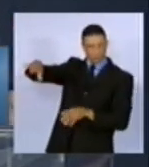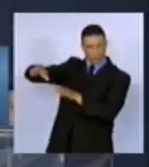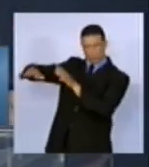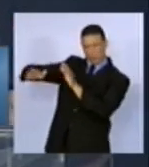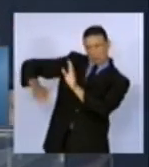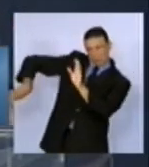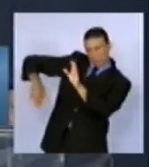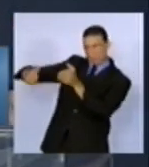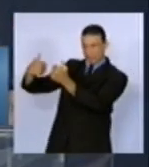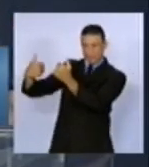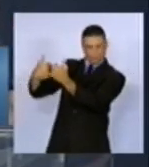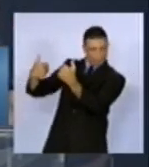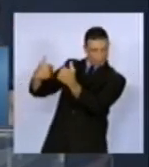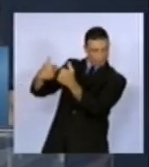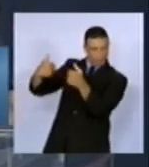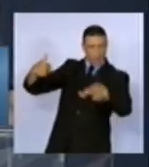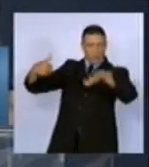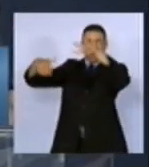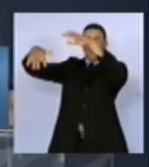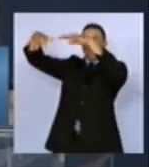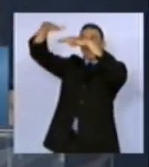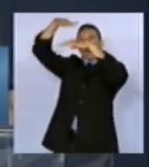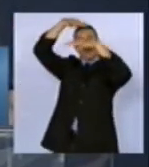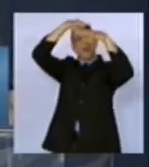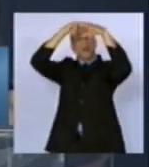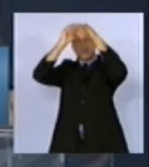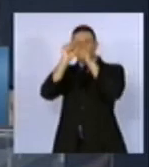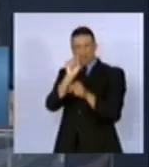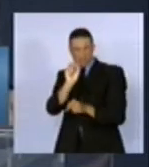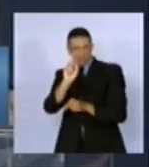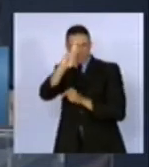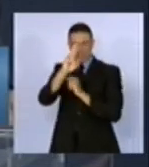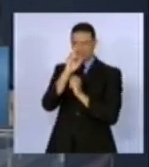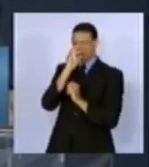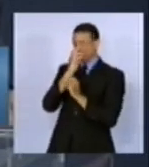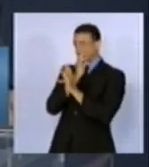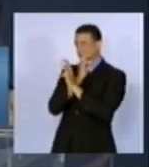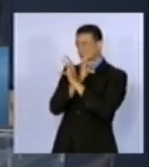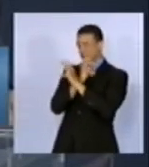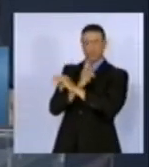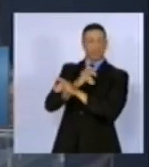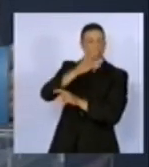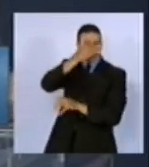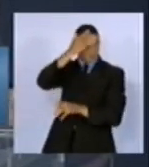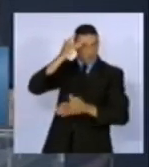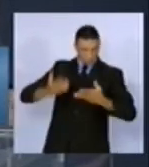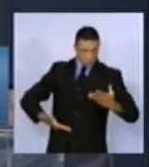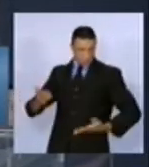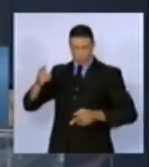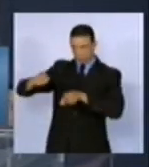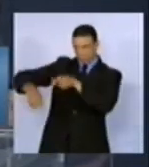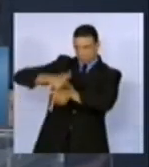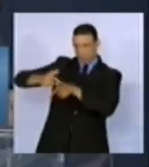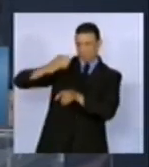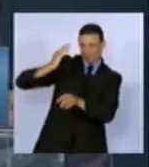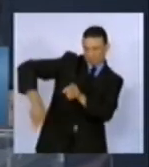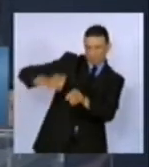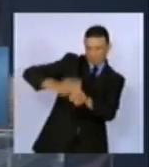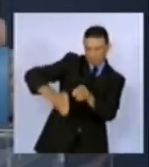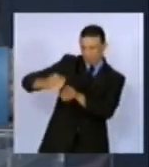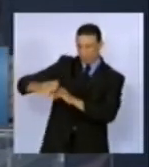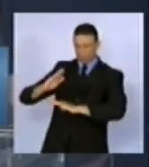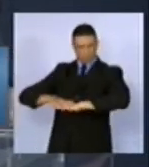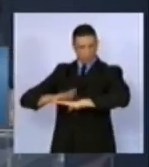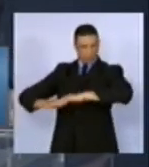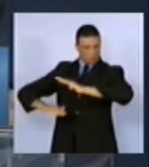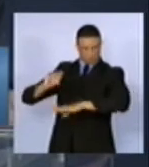ao mar e a umidade relativa do ar na região é muito alta que Não dificulta o nosso cortadores de cana para para fazer a colheita mecanizada